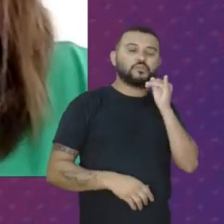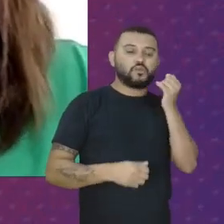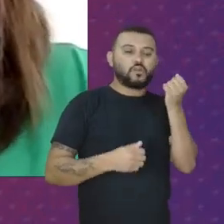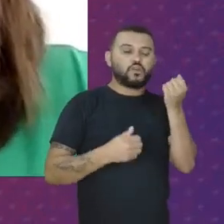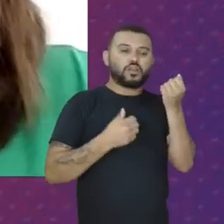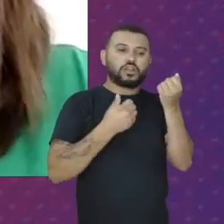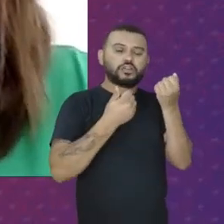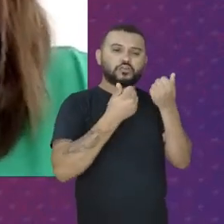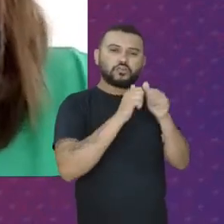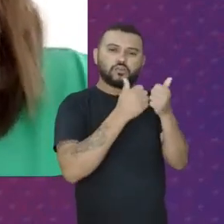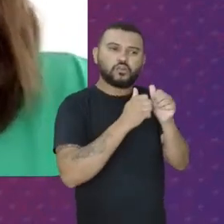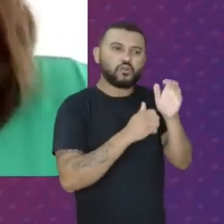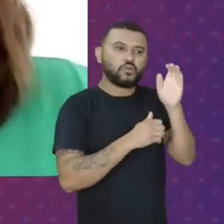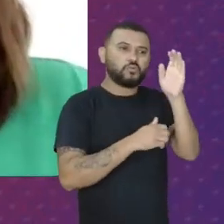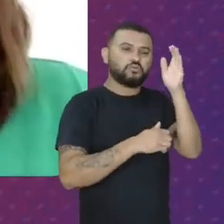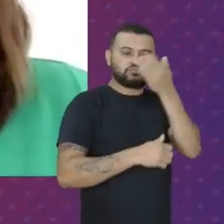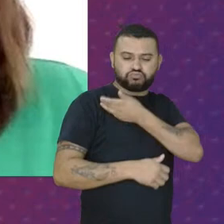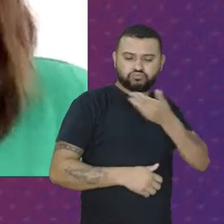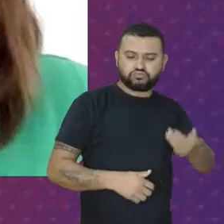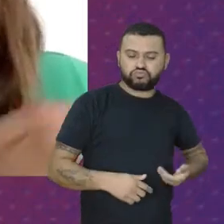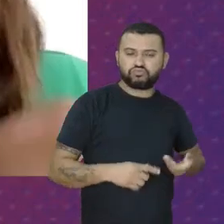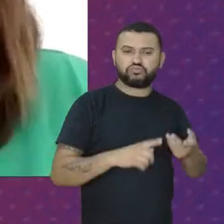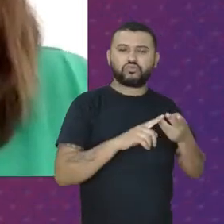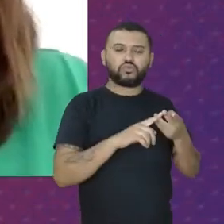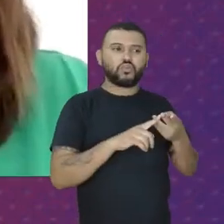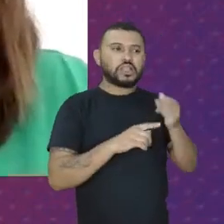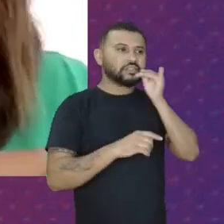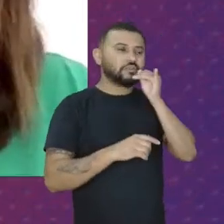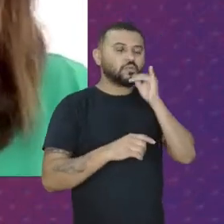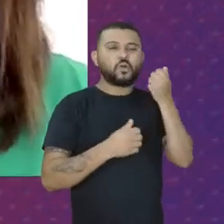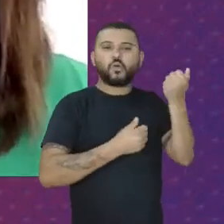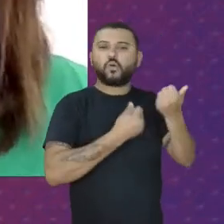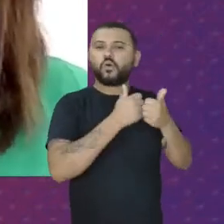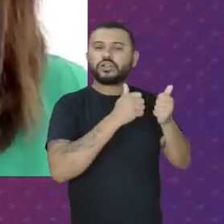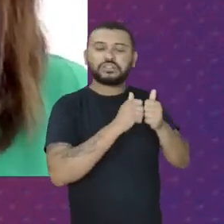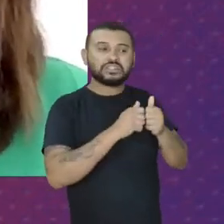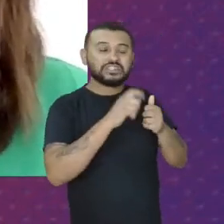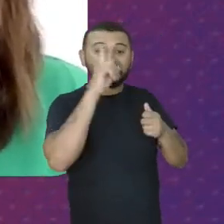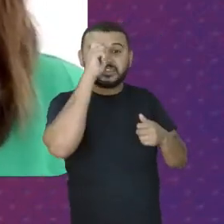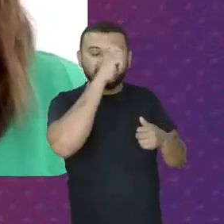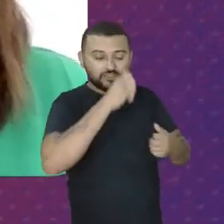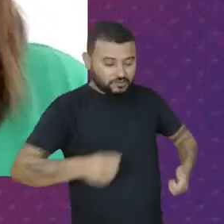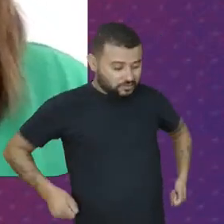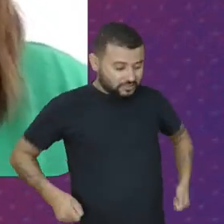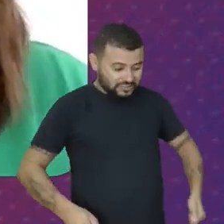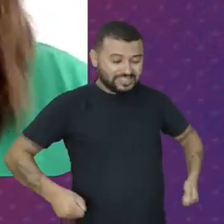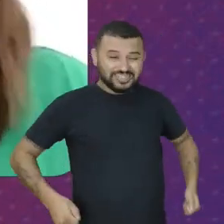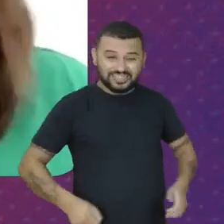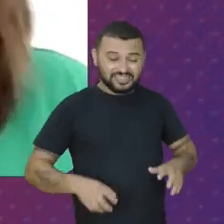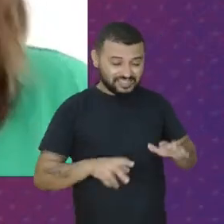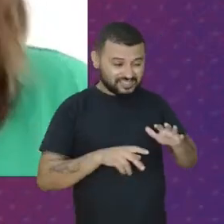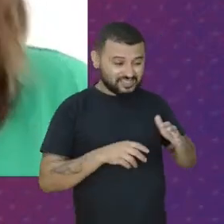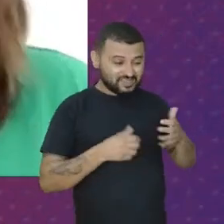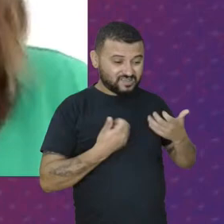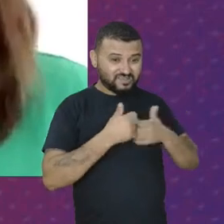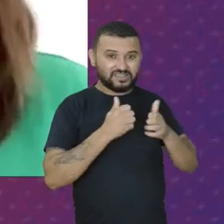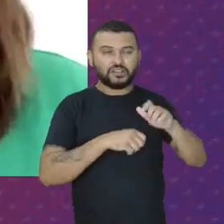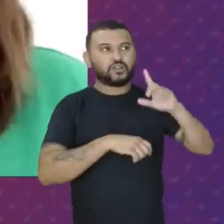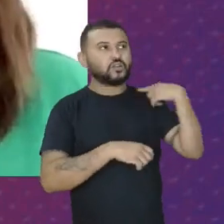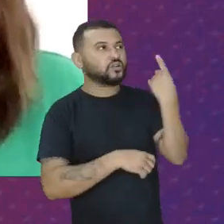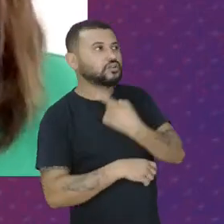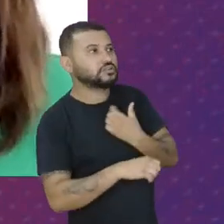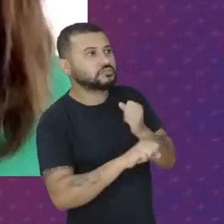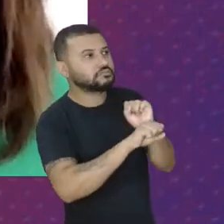público, a questão de subir no ônibus que a gente passa 1 hora